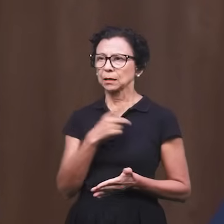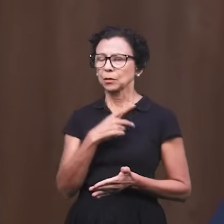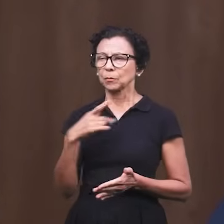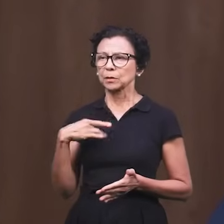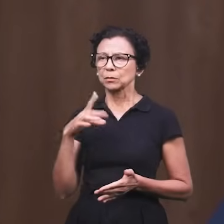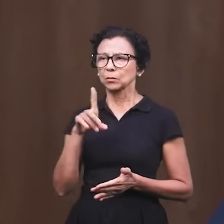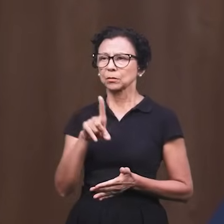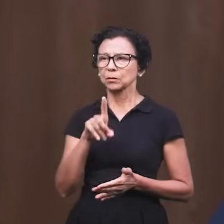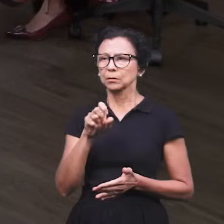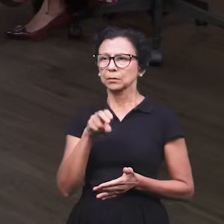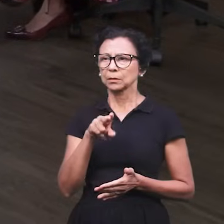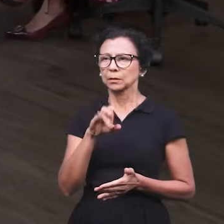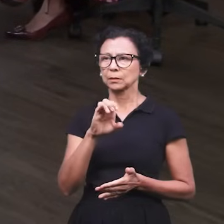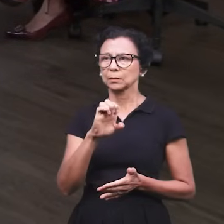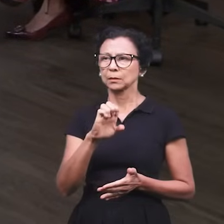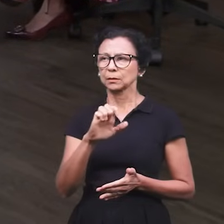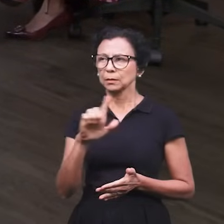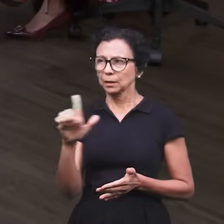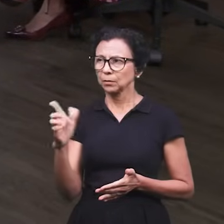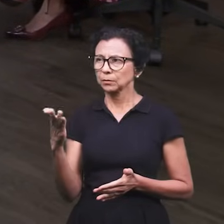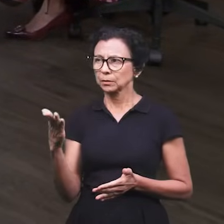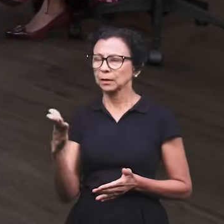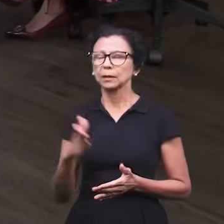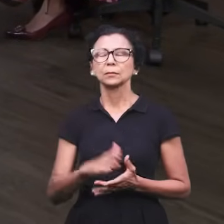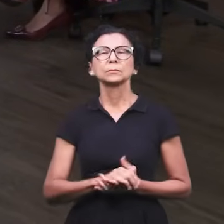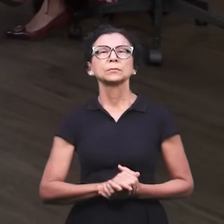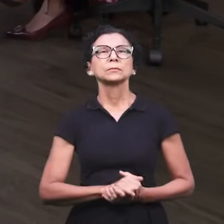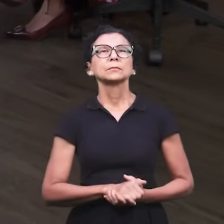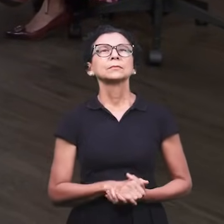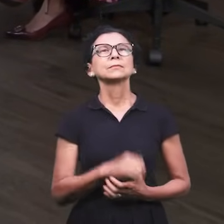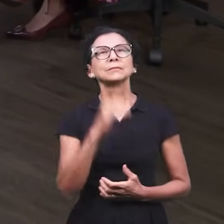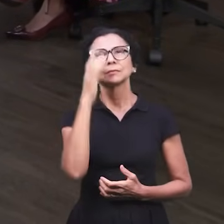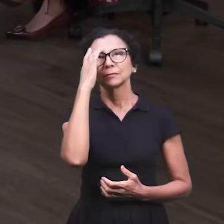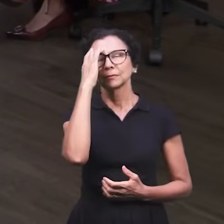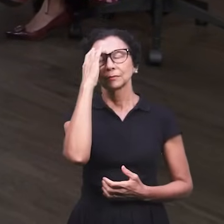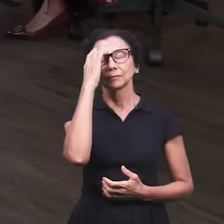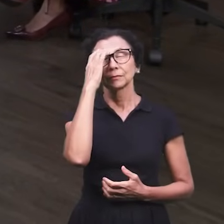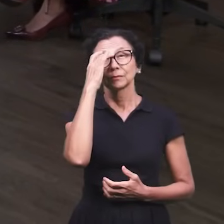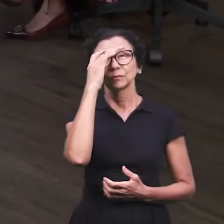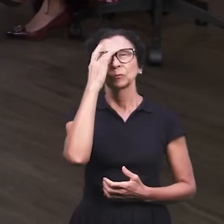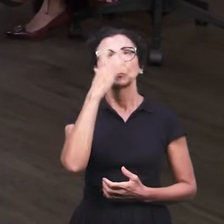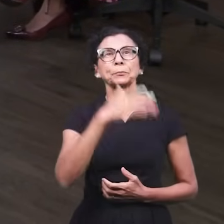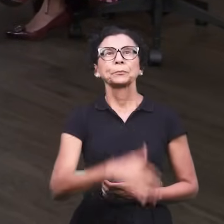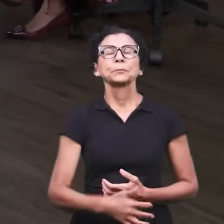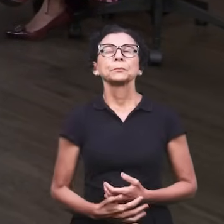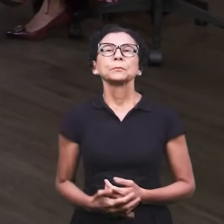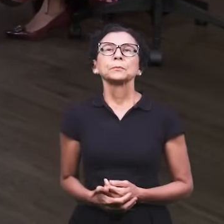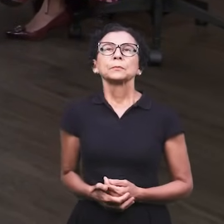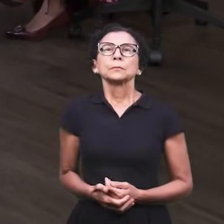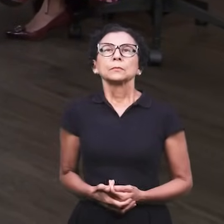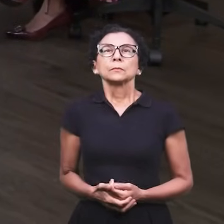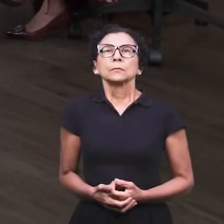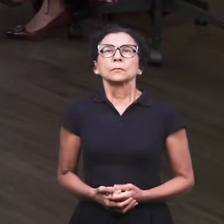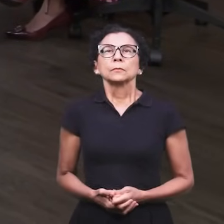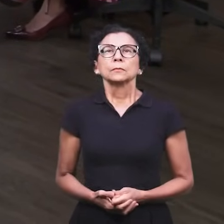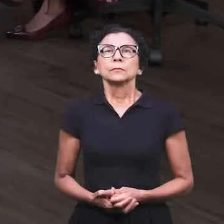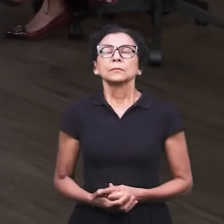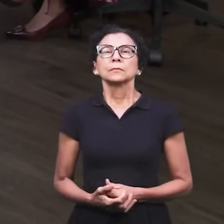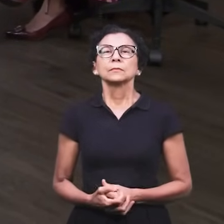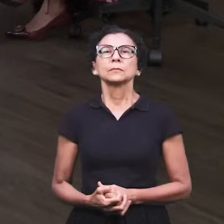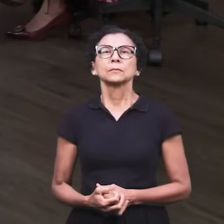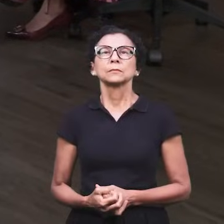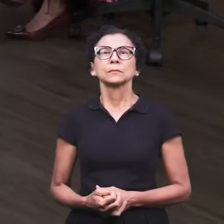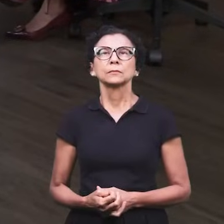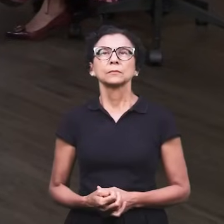que é meio Isso, pastor seu, senão vai ficar enciumado, é meu amigo, vai É. ficar enciumado, ninguém me falou do meu nome lá. Mas nós